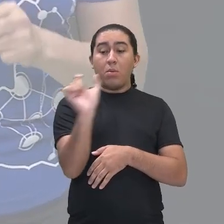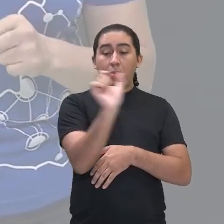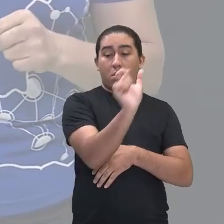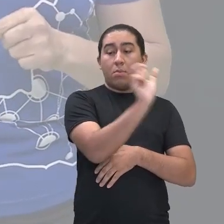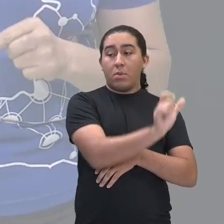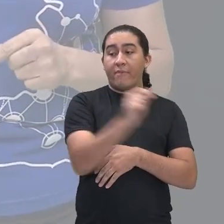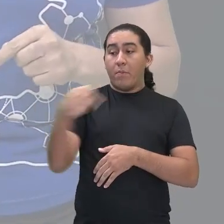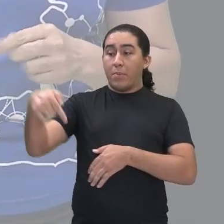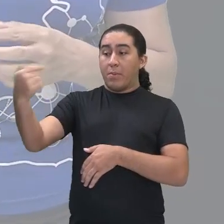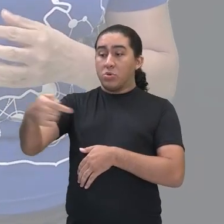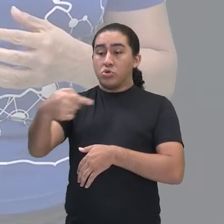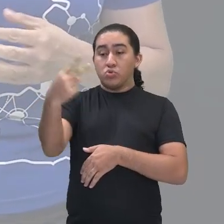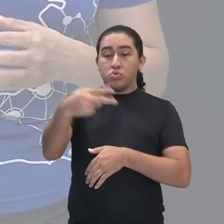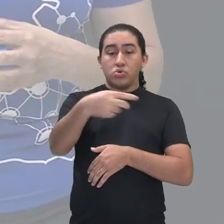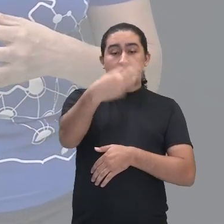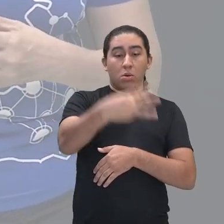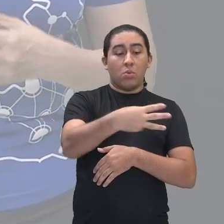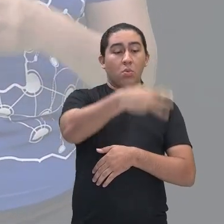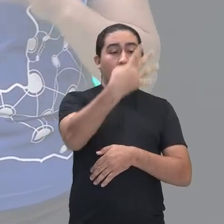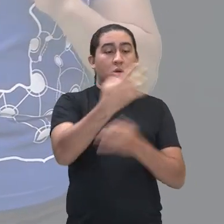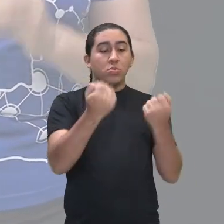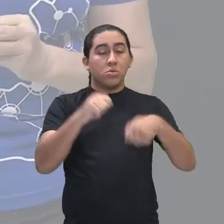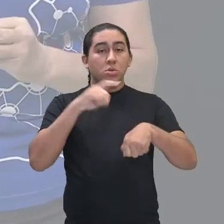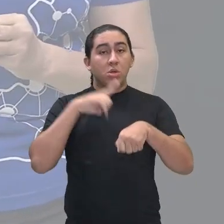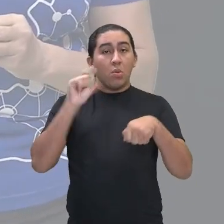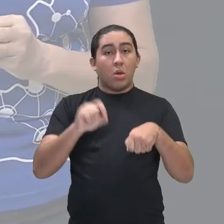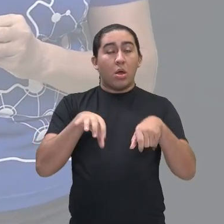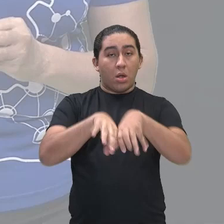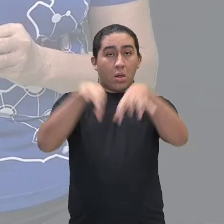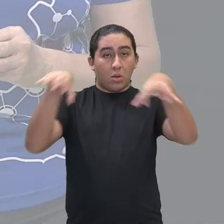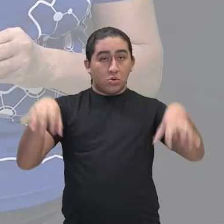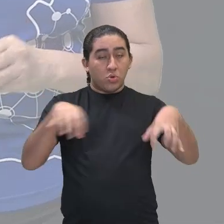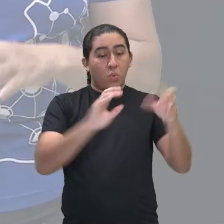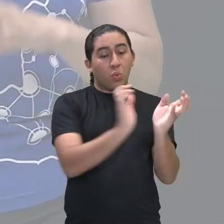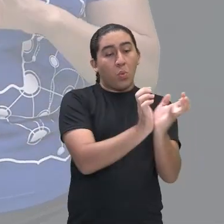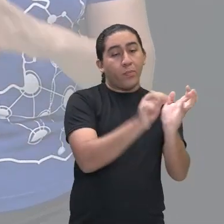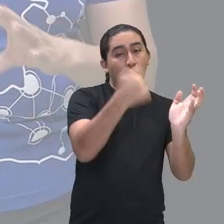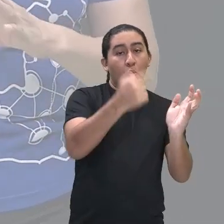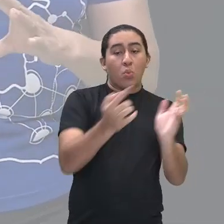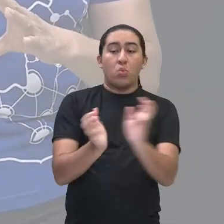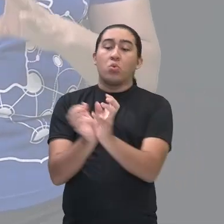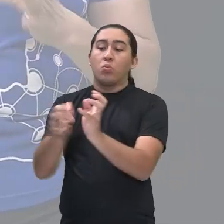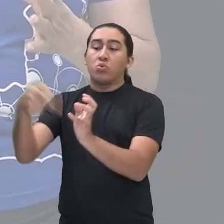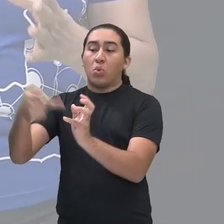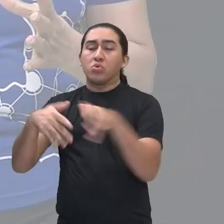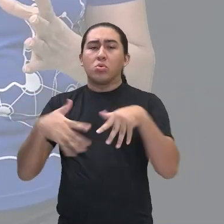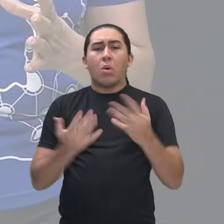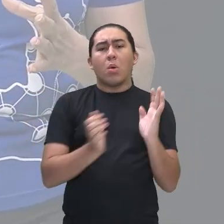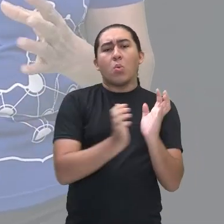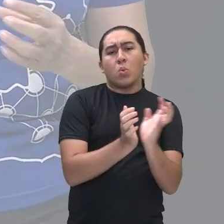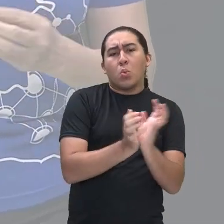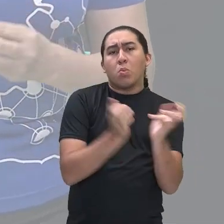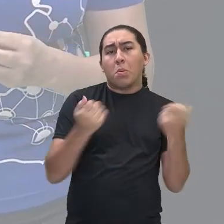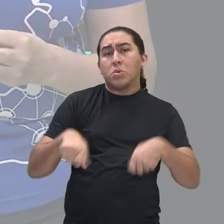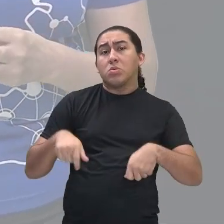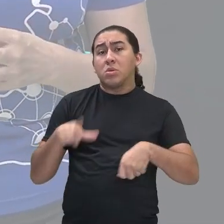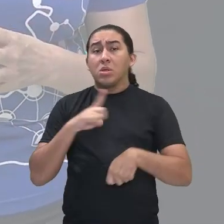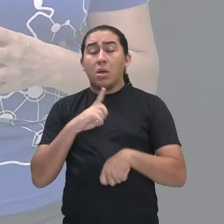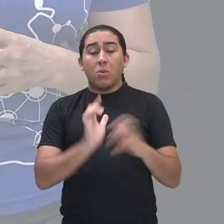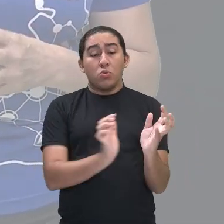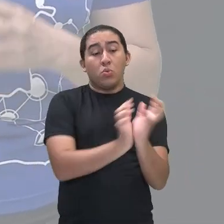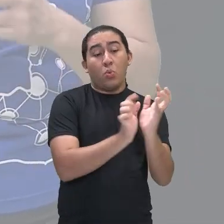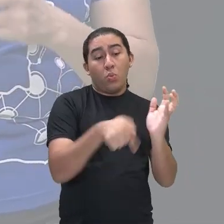4 primeiros versos podem ser divididos em 2 grupos. Então, que grupos pode ser esse? Um